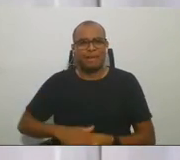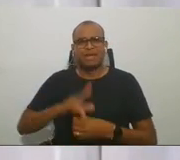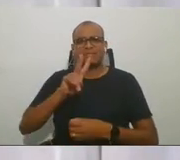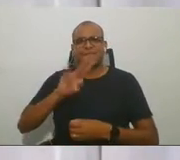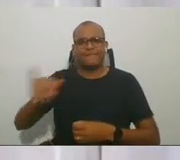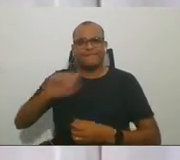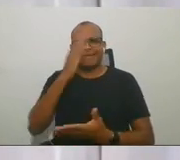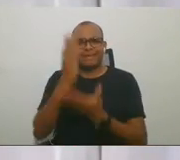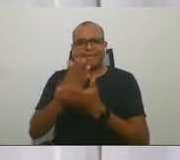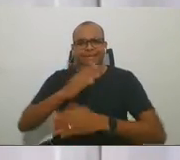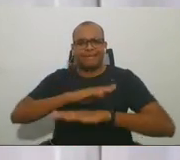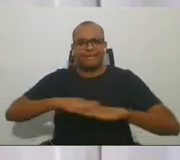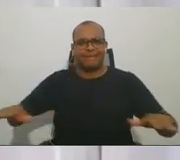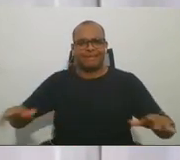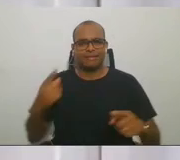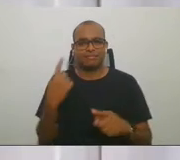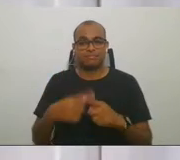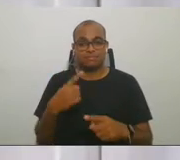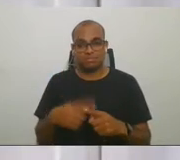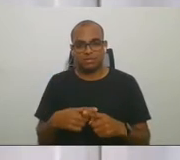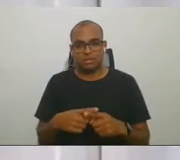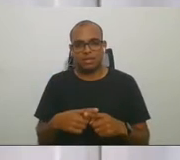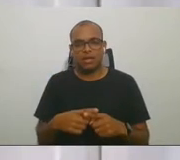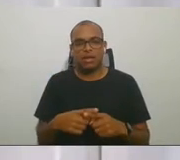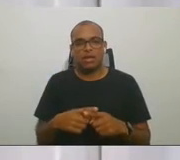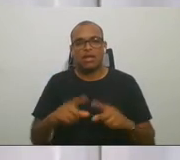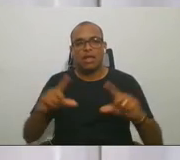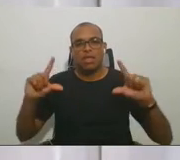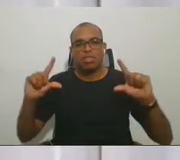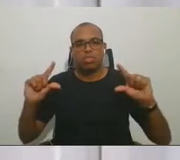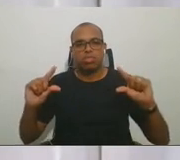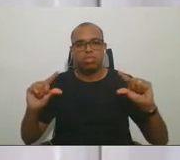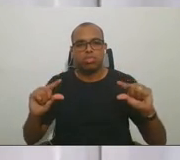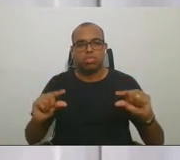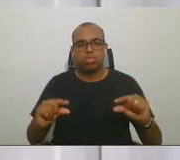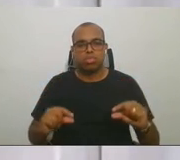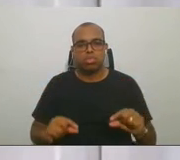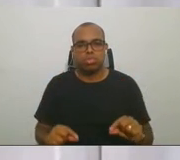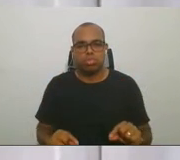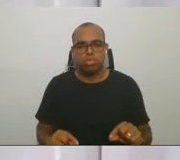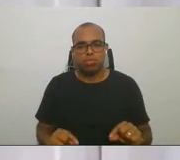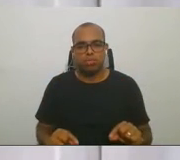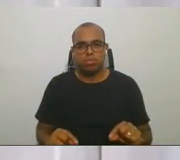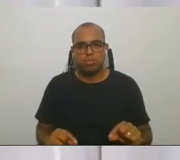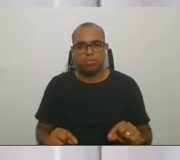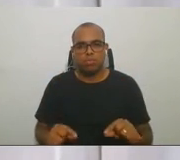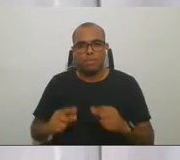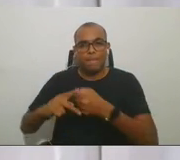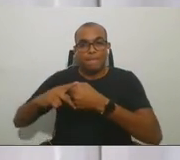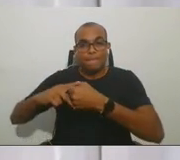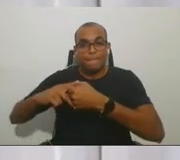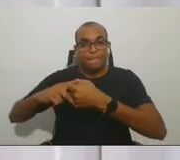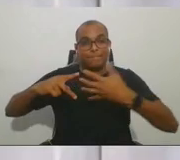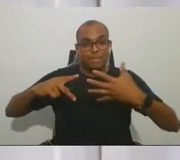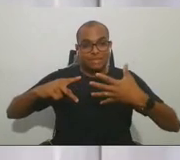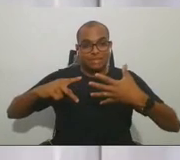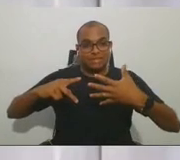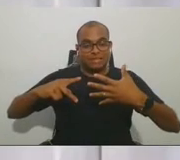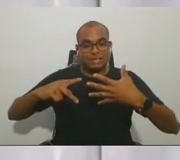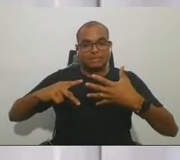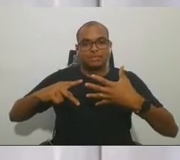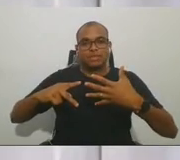escapa e se esgota ali o princípio de divisão de poderes e se produz